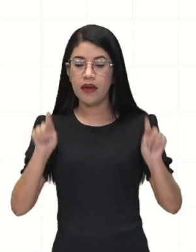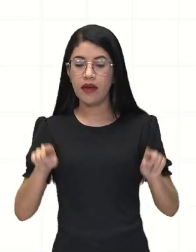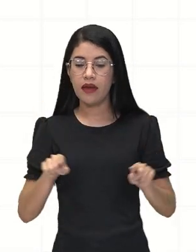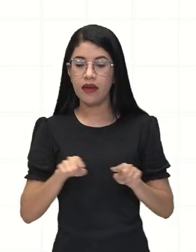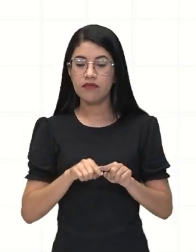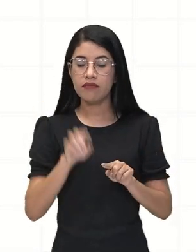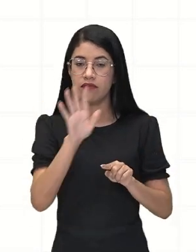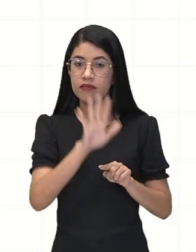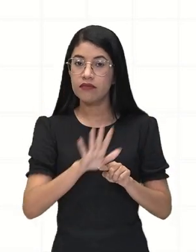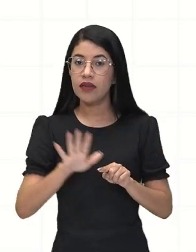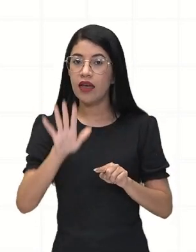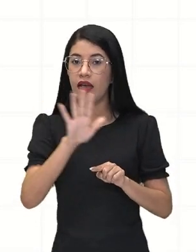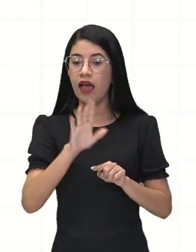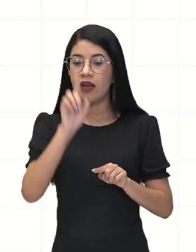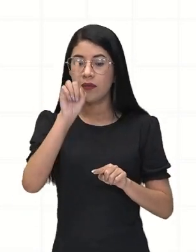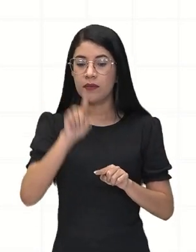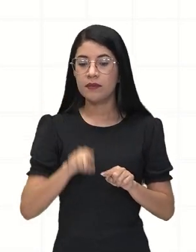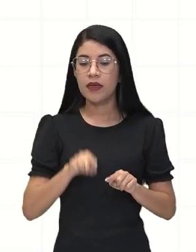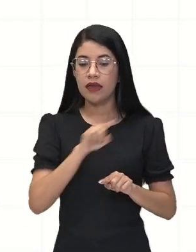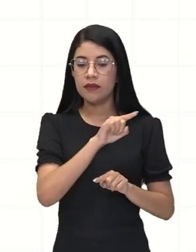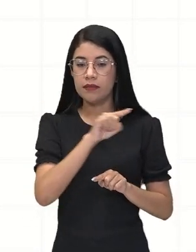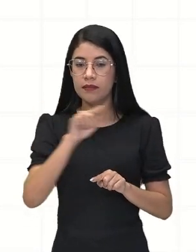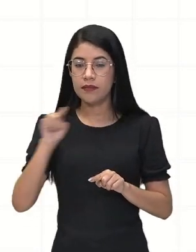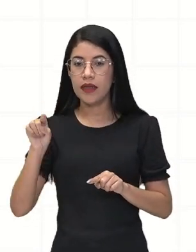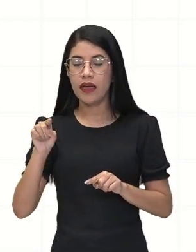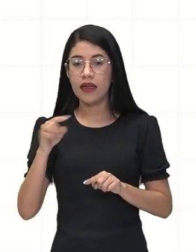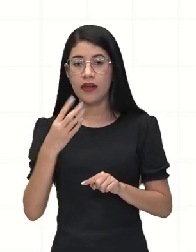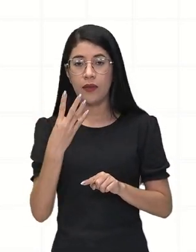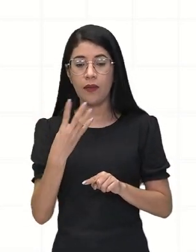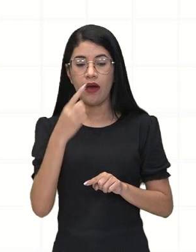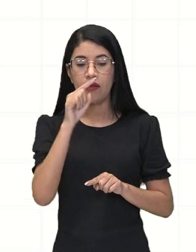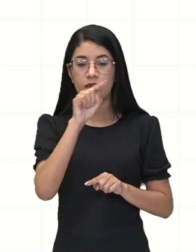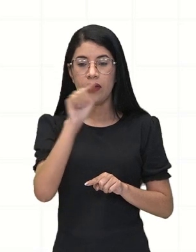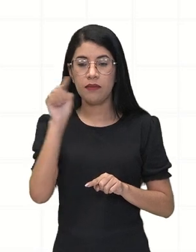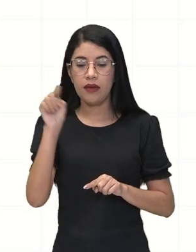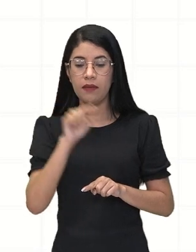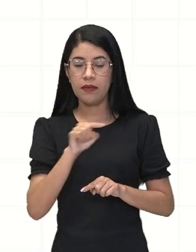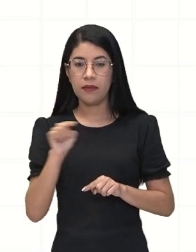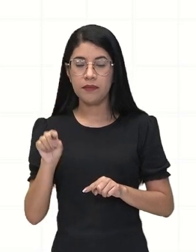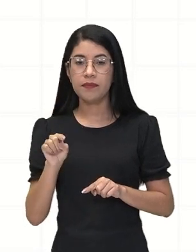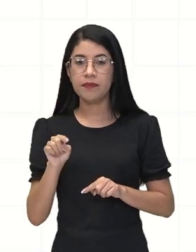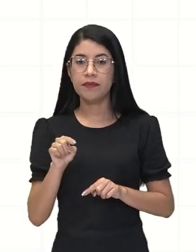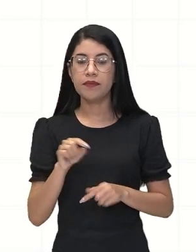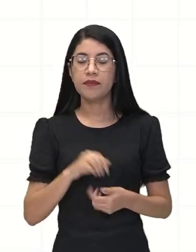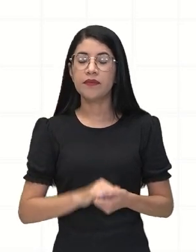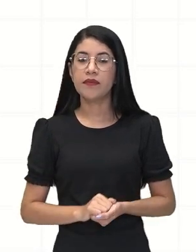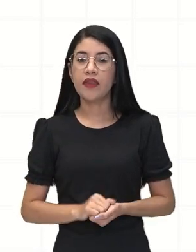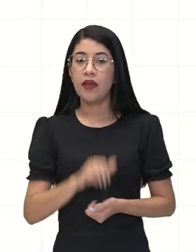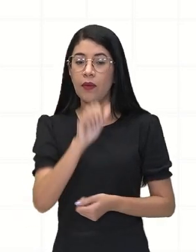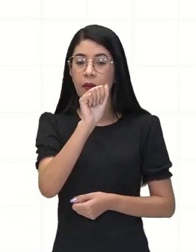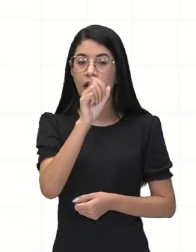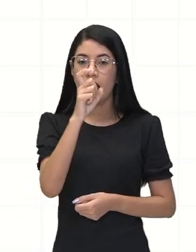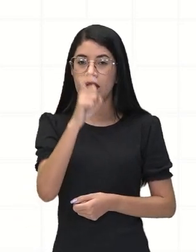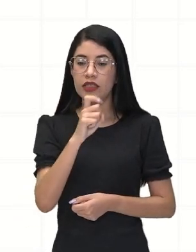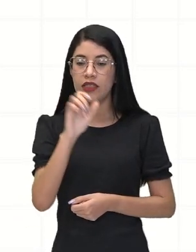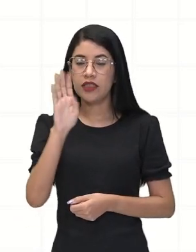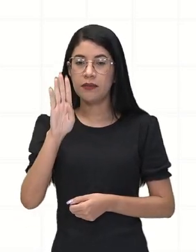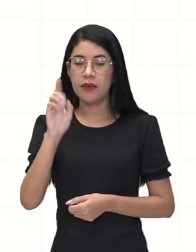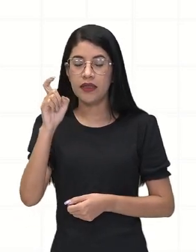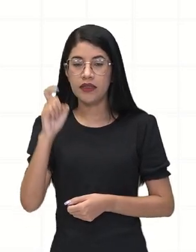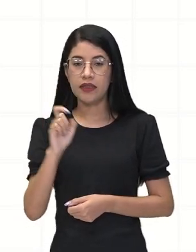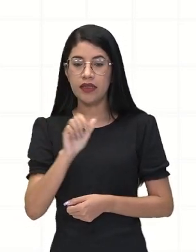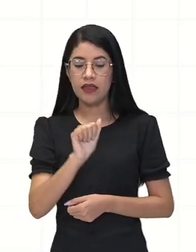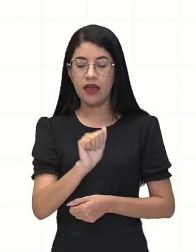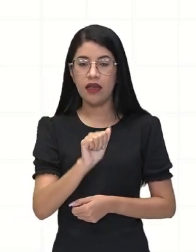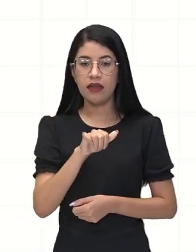interna, em 4 áreas. Essa primeira área aqui, que eu estou pintando em vermelho, como é que eu calculo a área do retângulo? Vai ser o